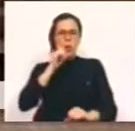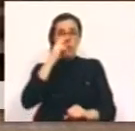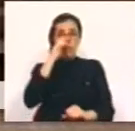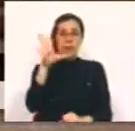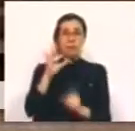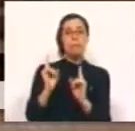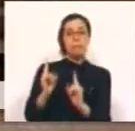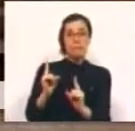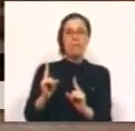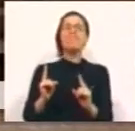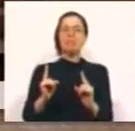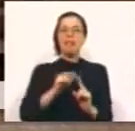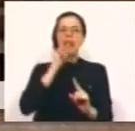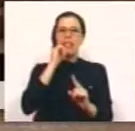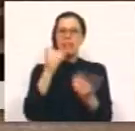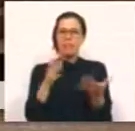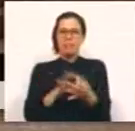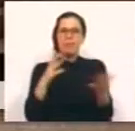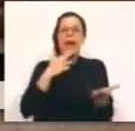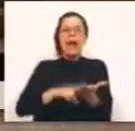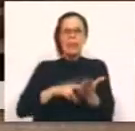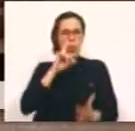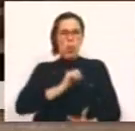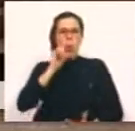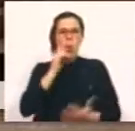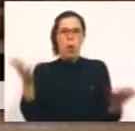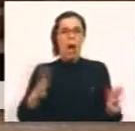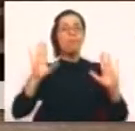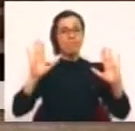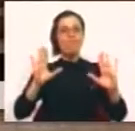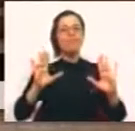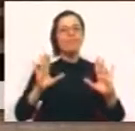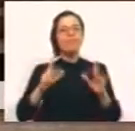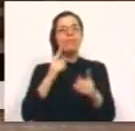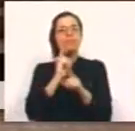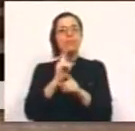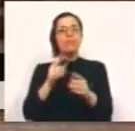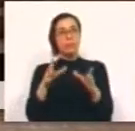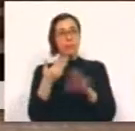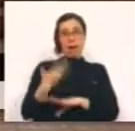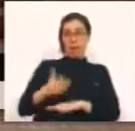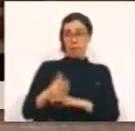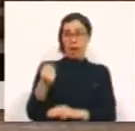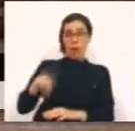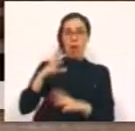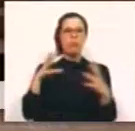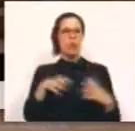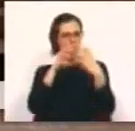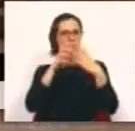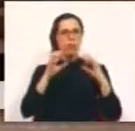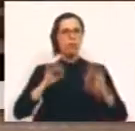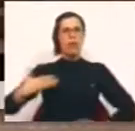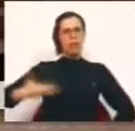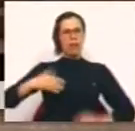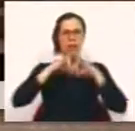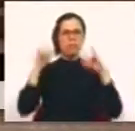desta natureza são sempre desprovidas de razão, ainda por cima à margem das Nações Unidas e em claro confronto com o